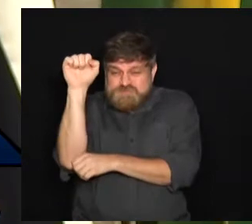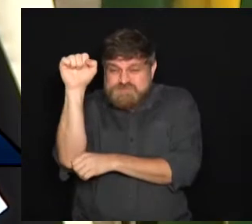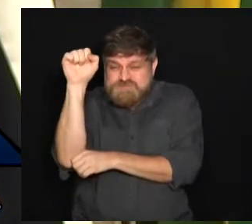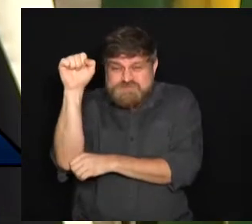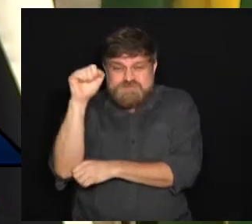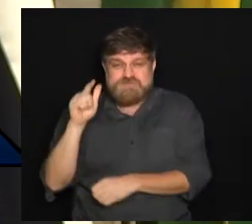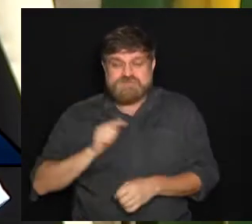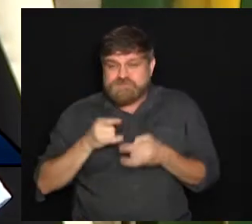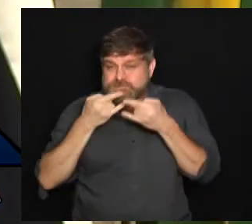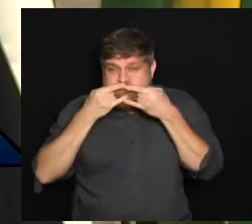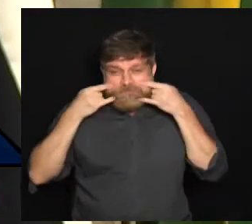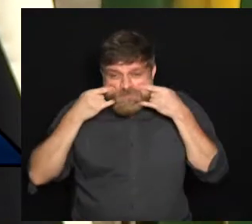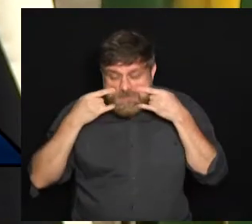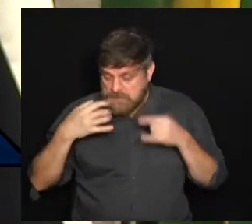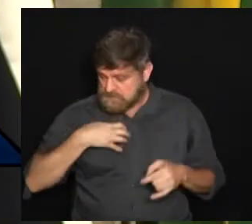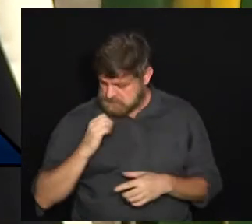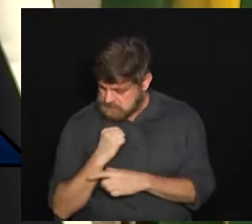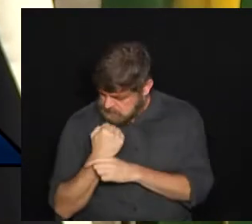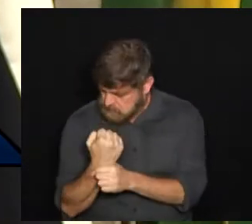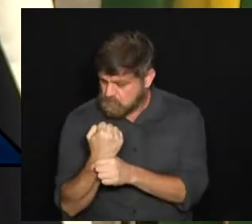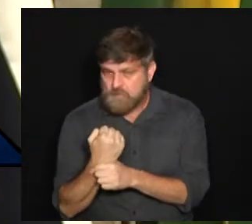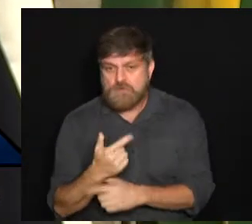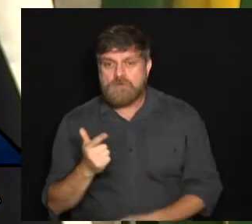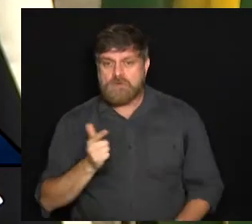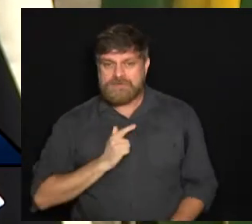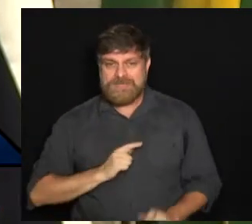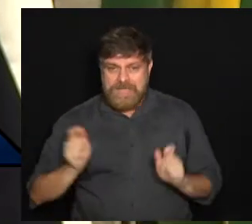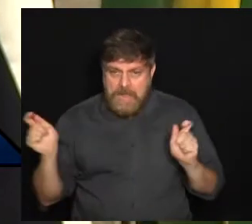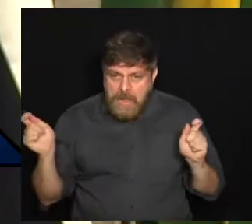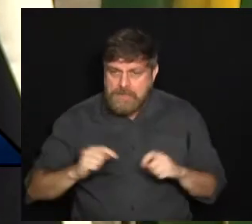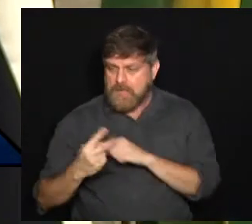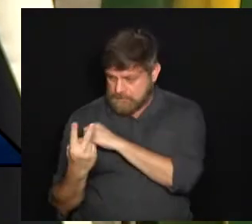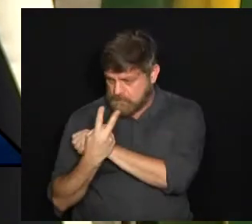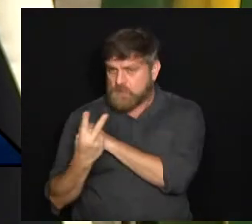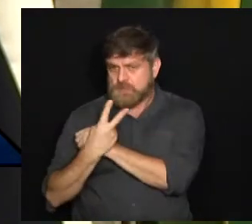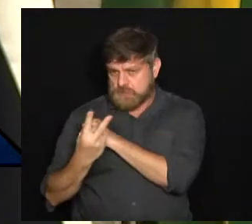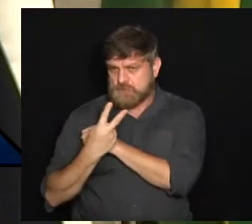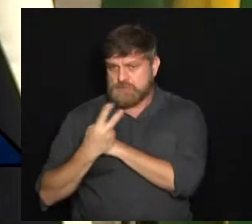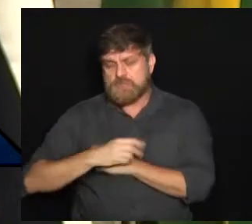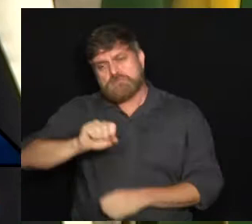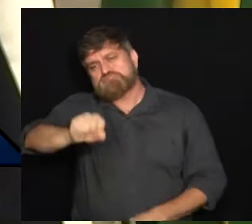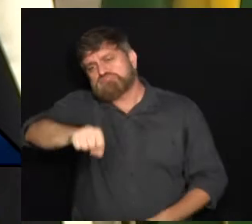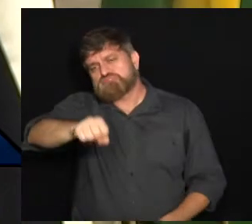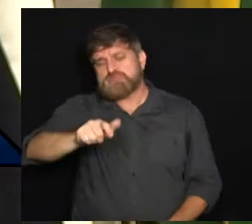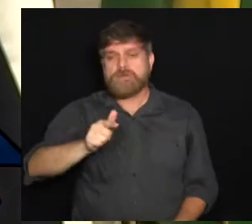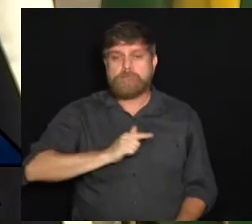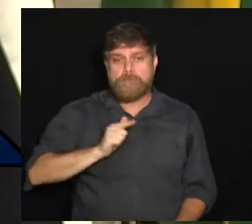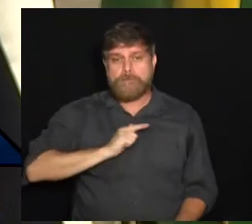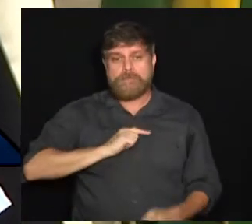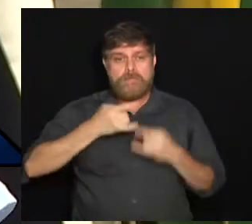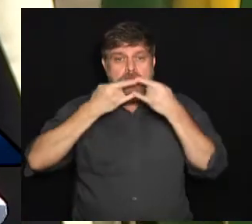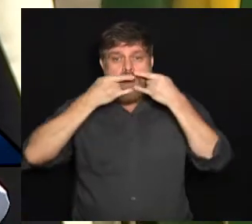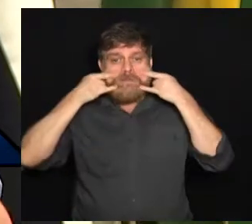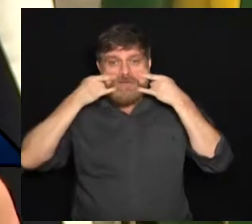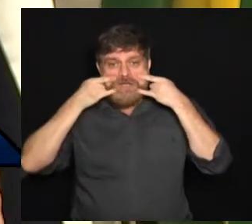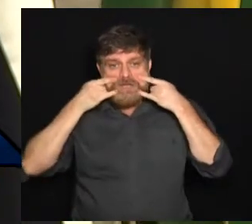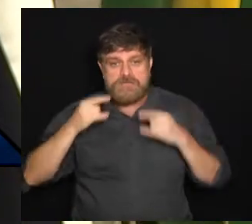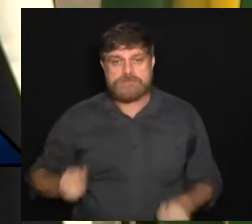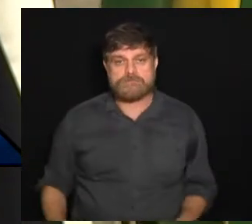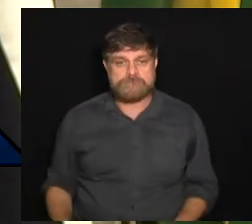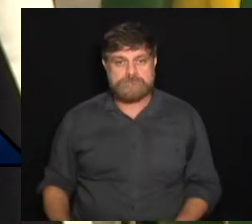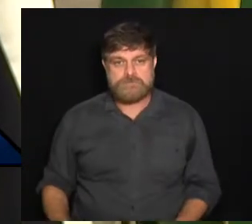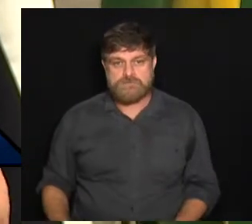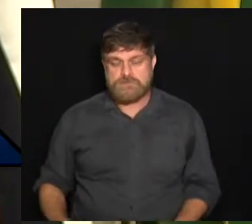lotado e vai se sentir mais segura ali, tem uma capacidade de proteger? Tem capacidade de proteger, né? A máscara, ela impede